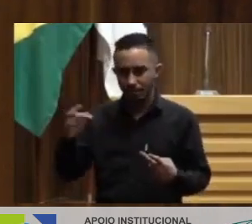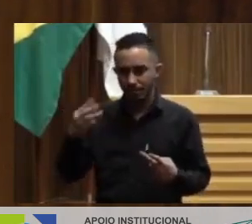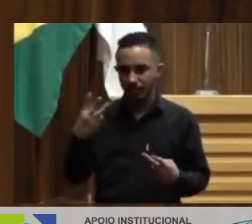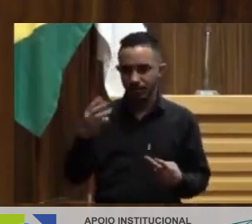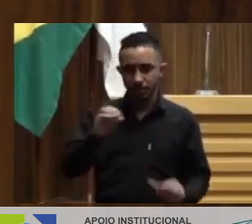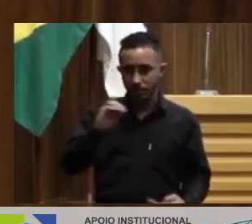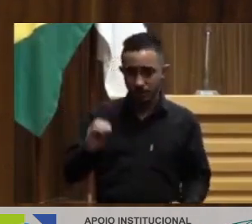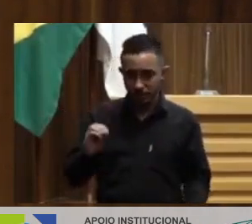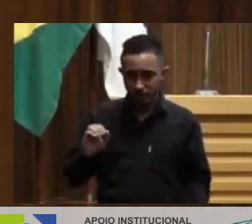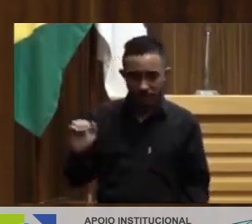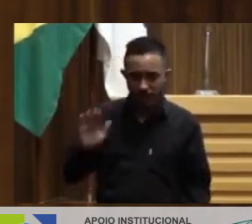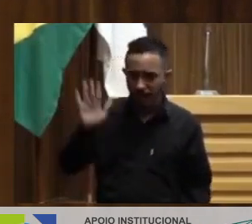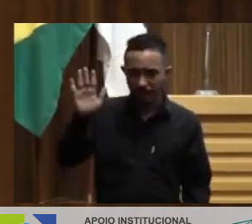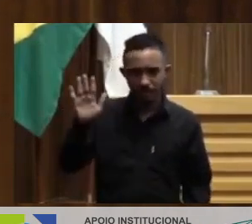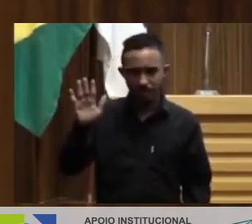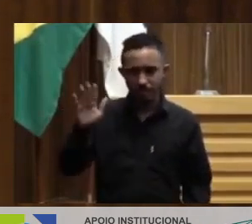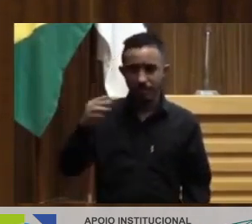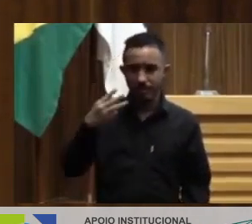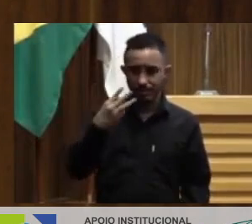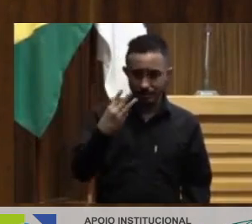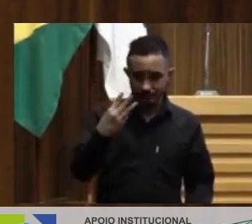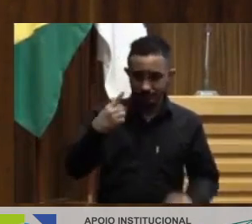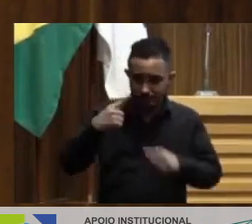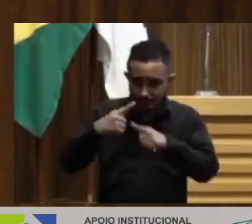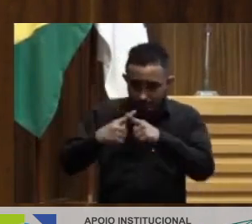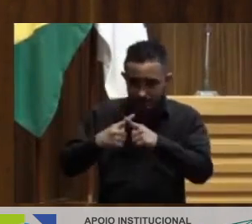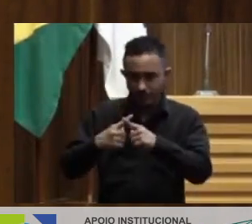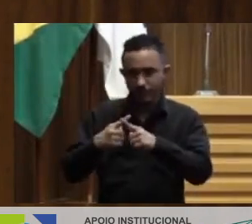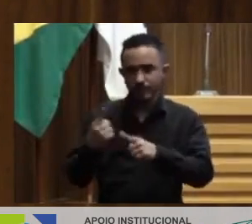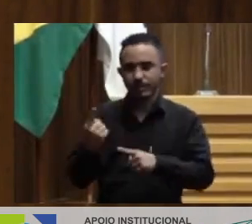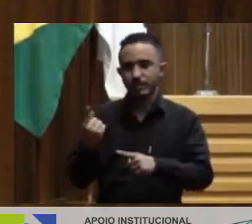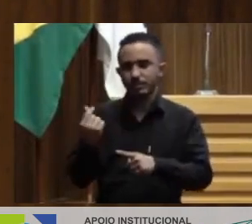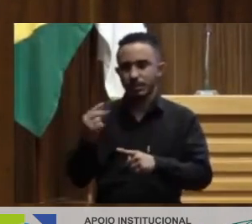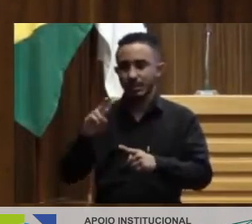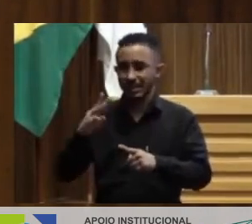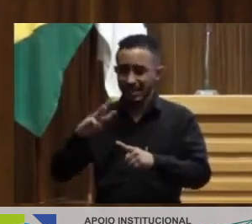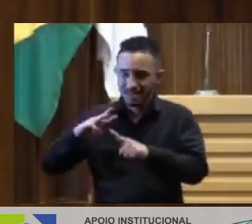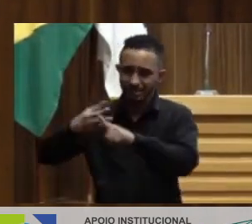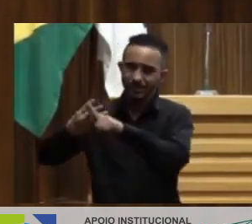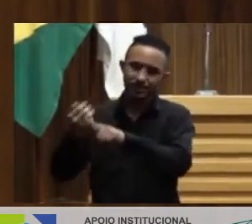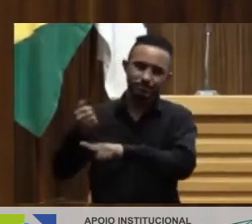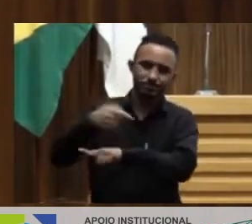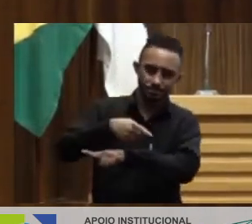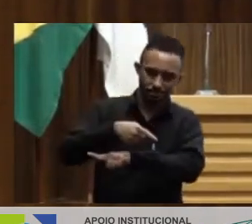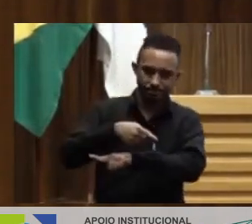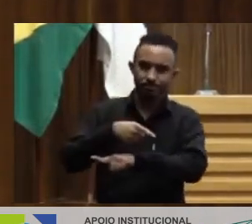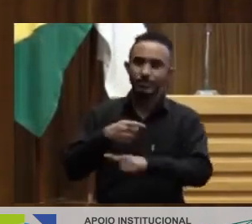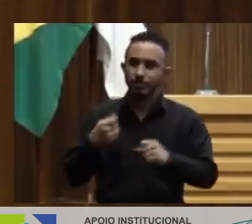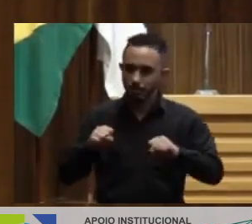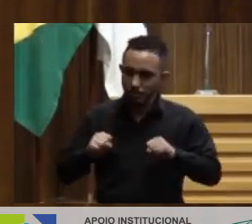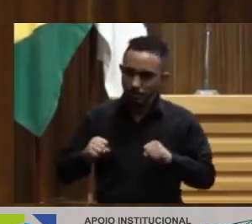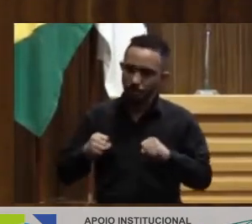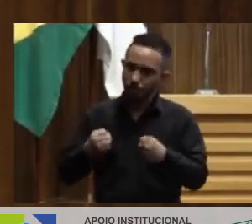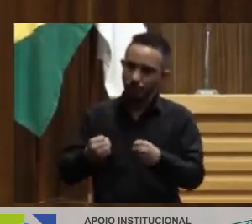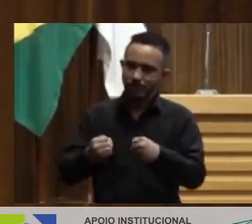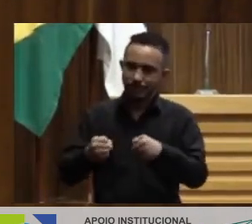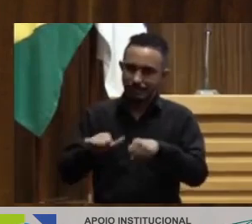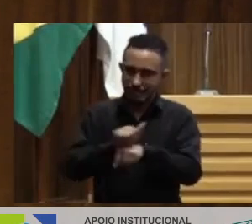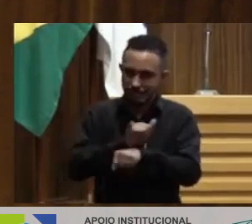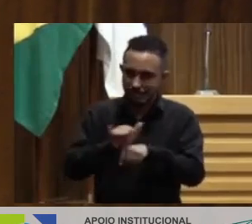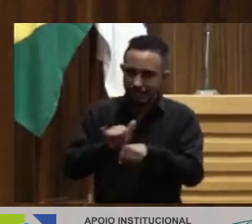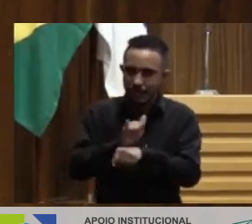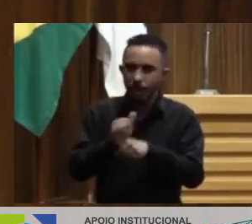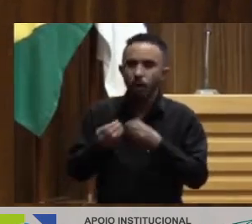mais caro, ele é 3 vezes mais caro. Então, vai ter que ser feito um esforço enorme em termos